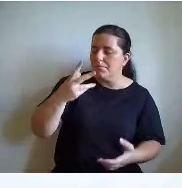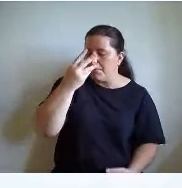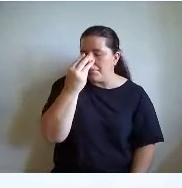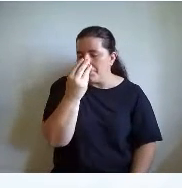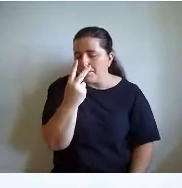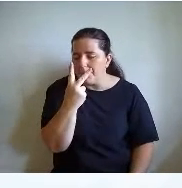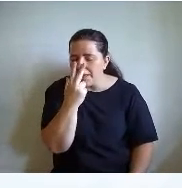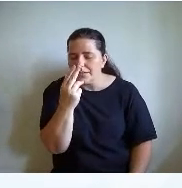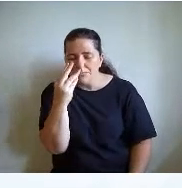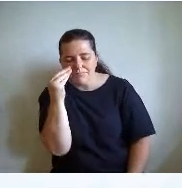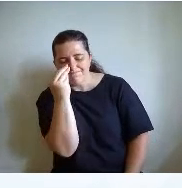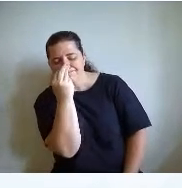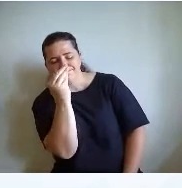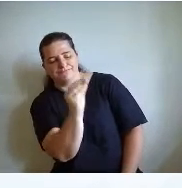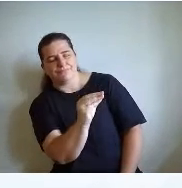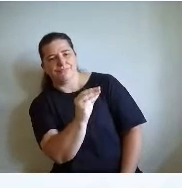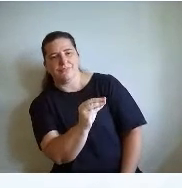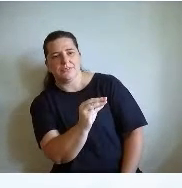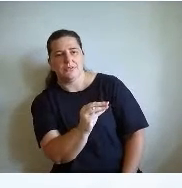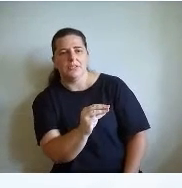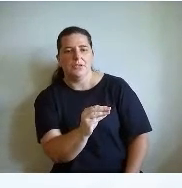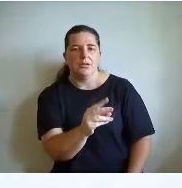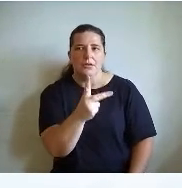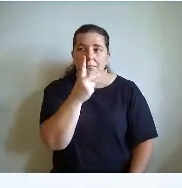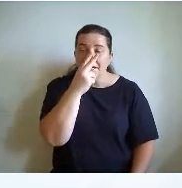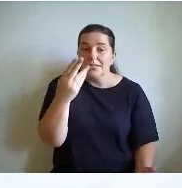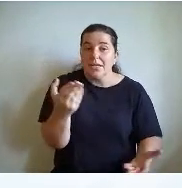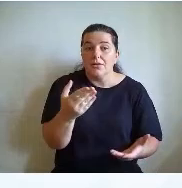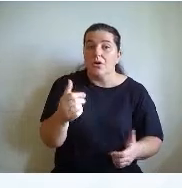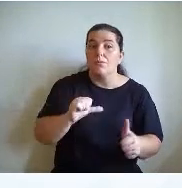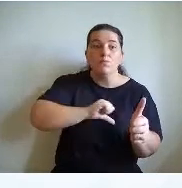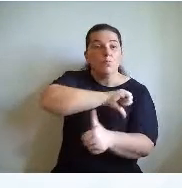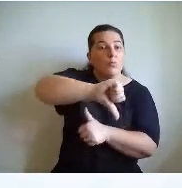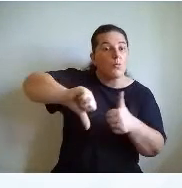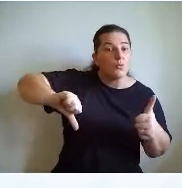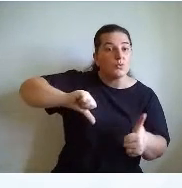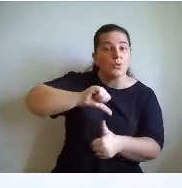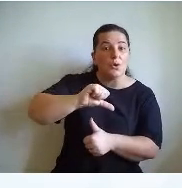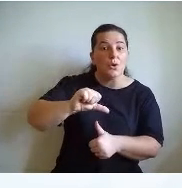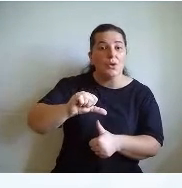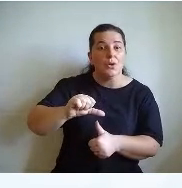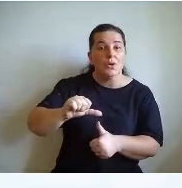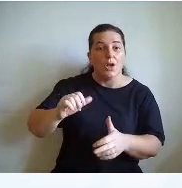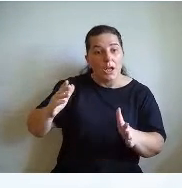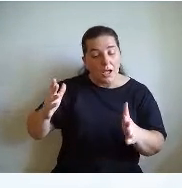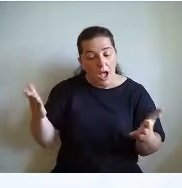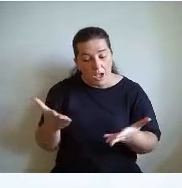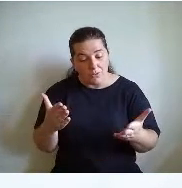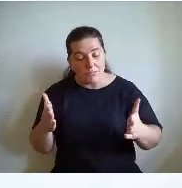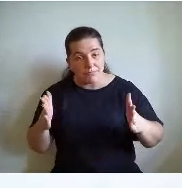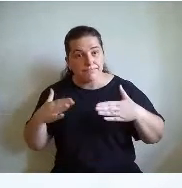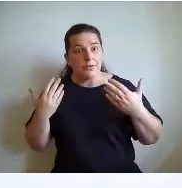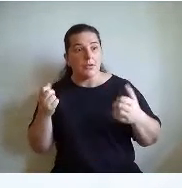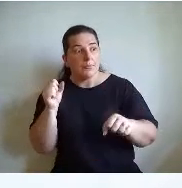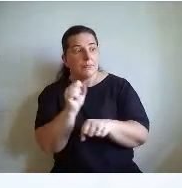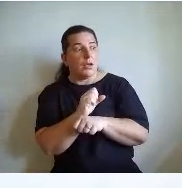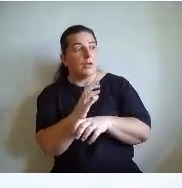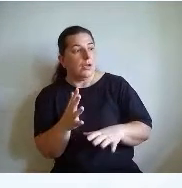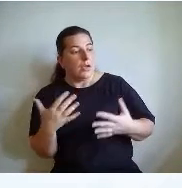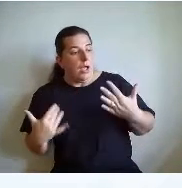em xeque, né? E esse xeque meio que deu uma, vamos dizer, uma